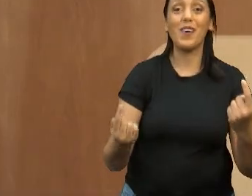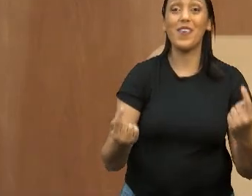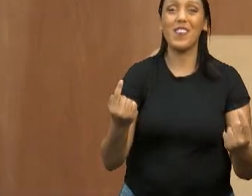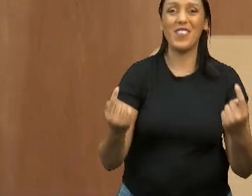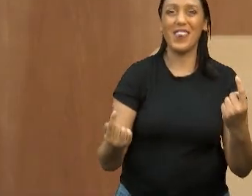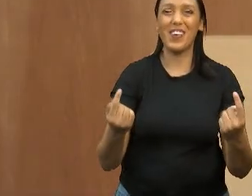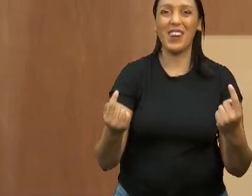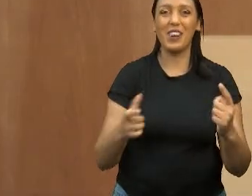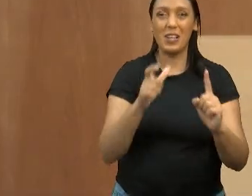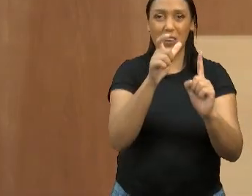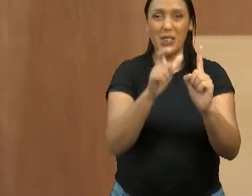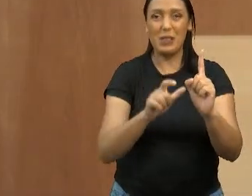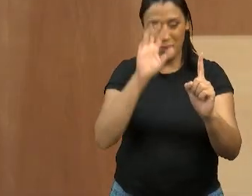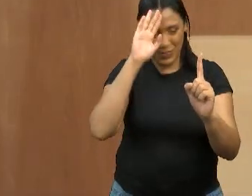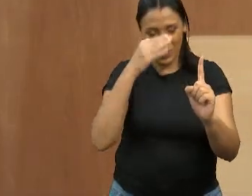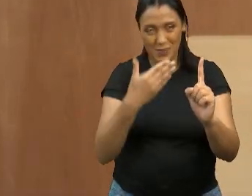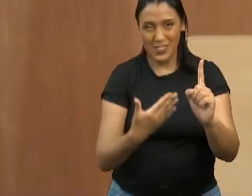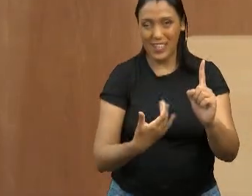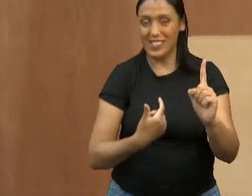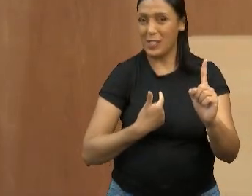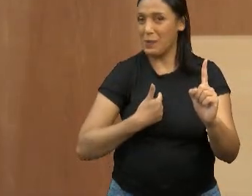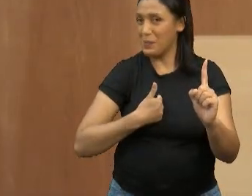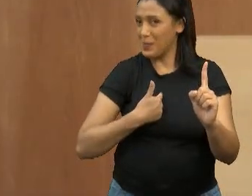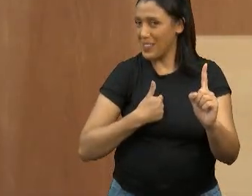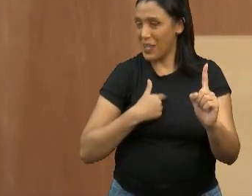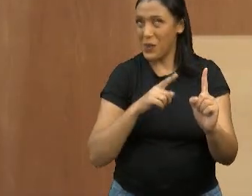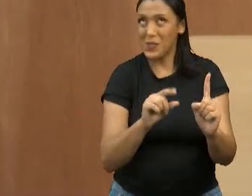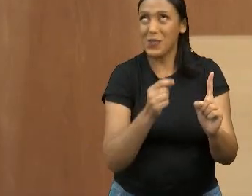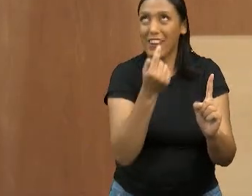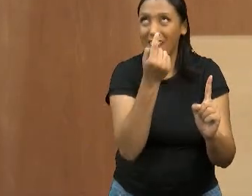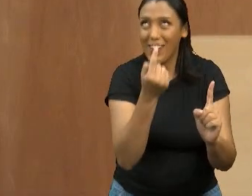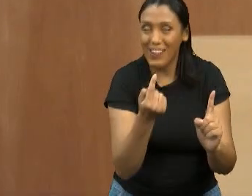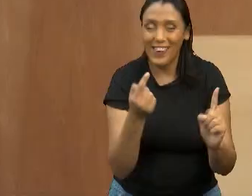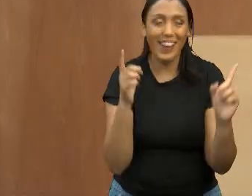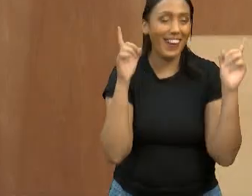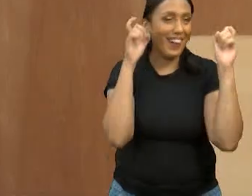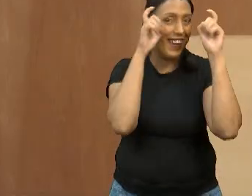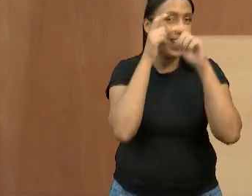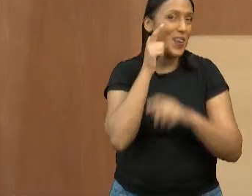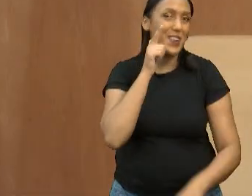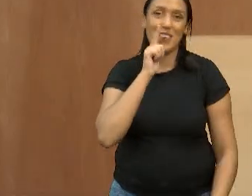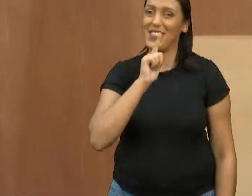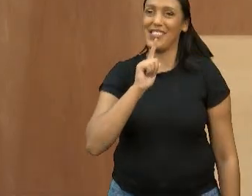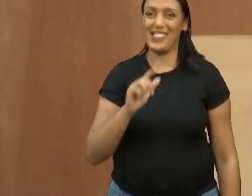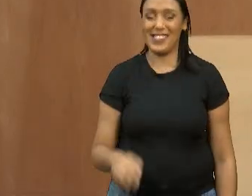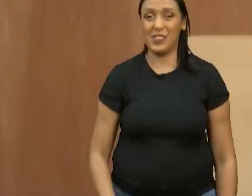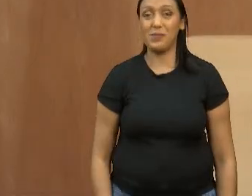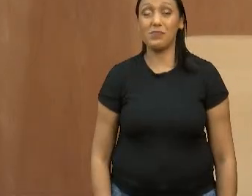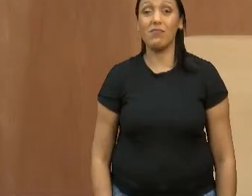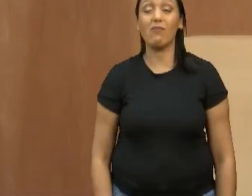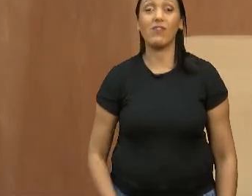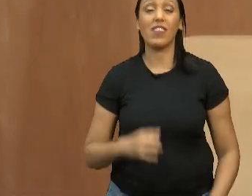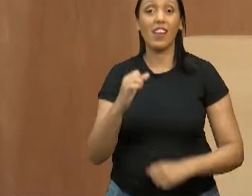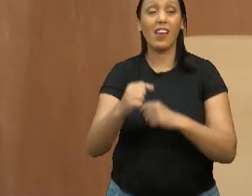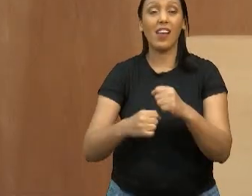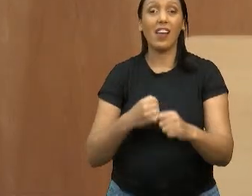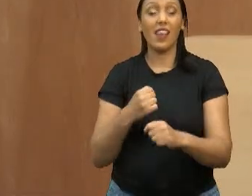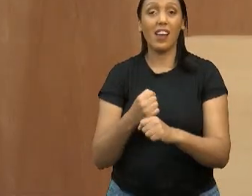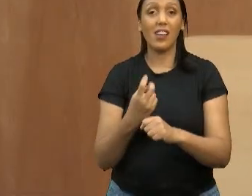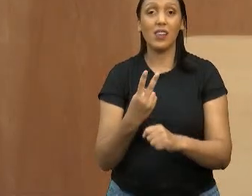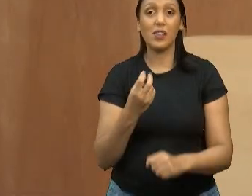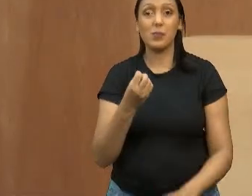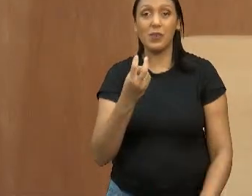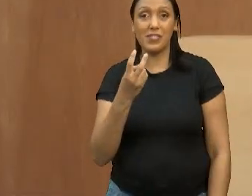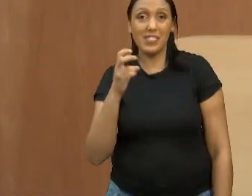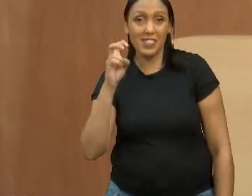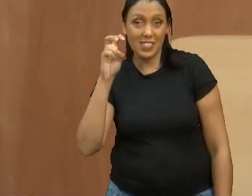estão aqui sendo homenageadas por outro vereador. E Mário Neto, esse ano, venceu esse concurso que a